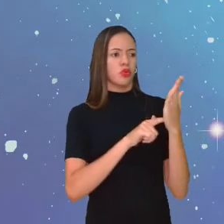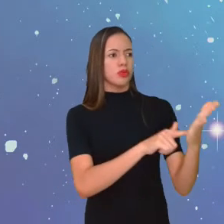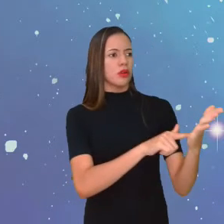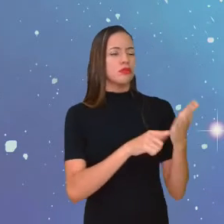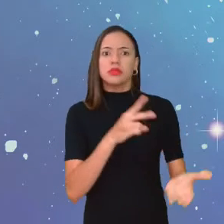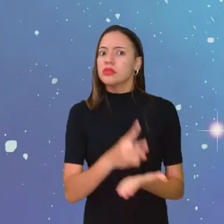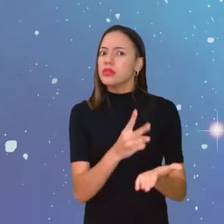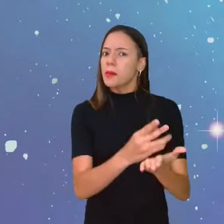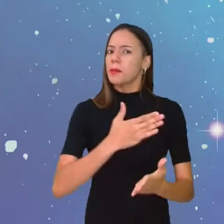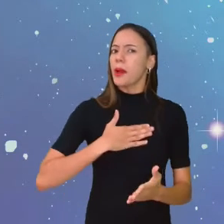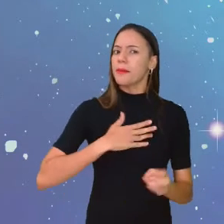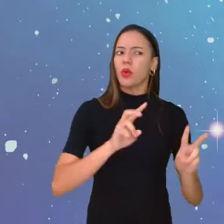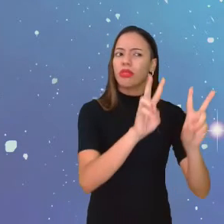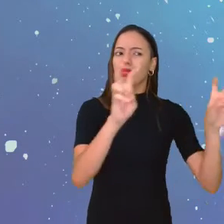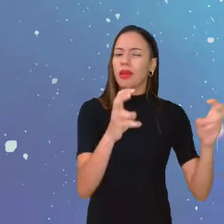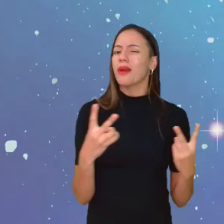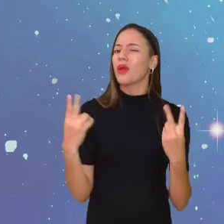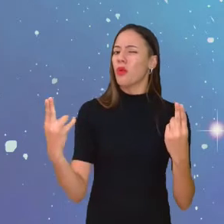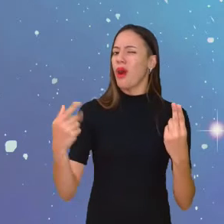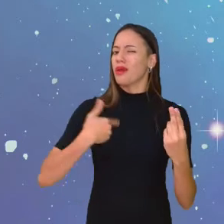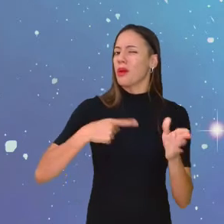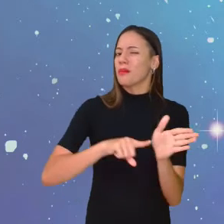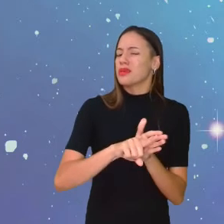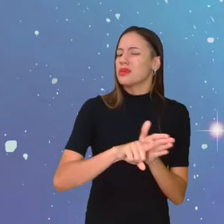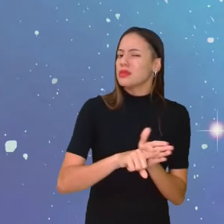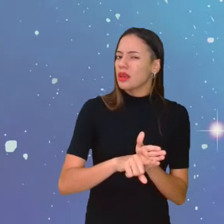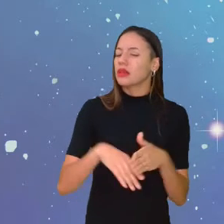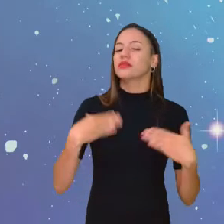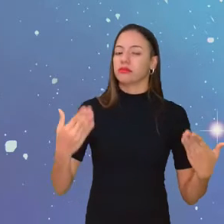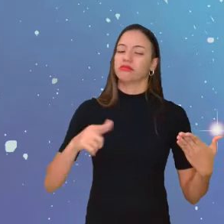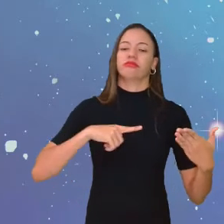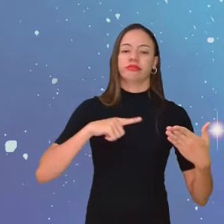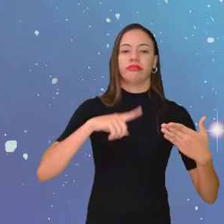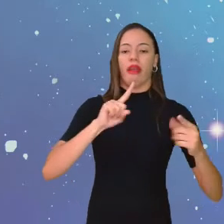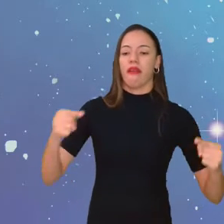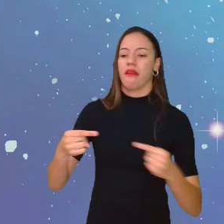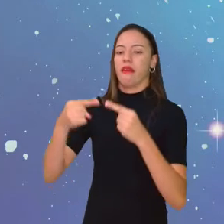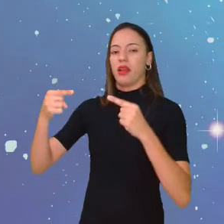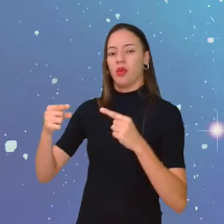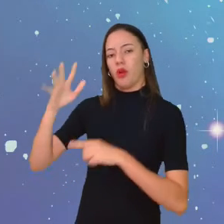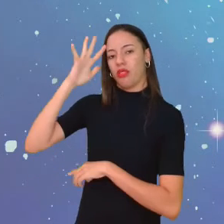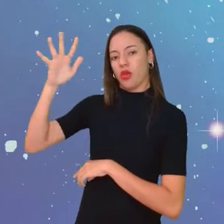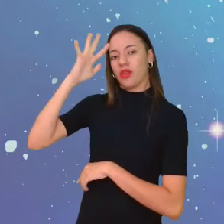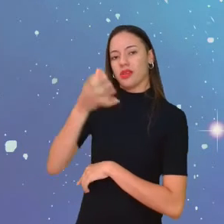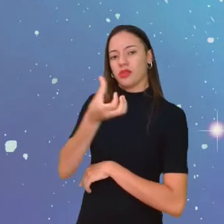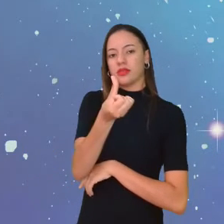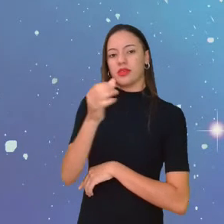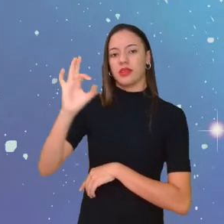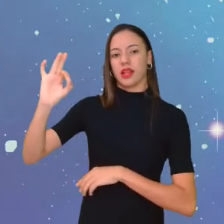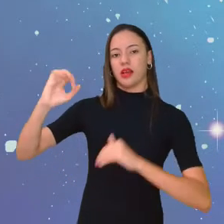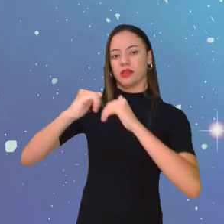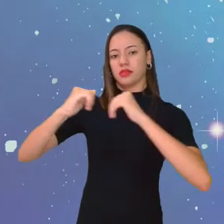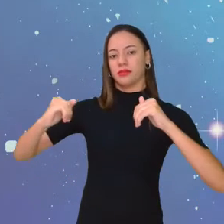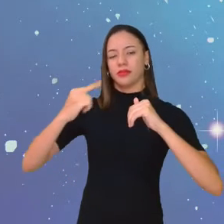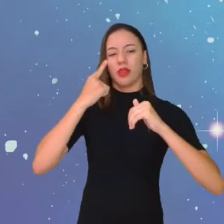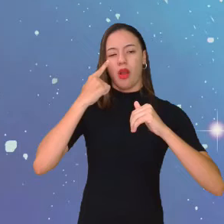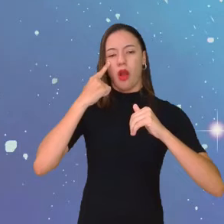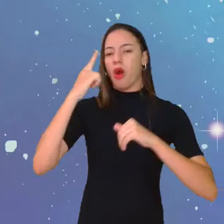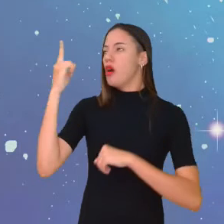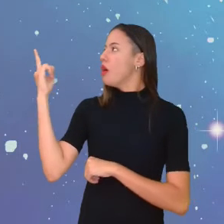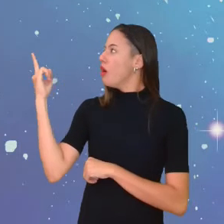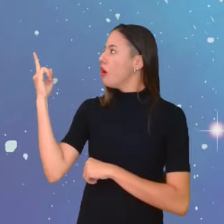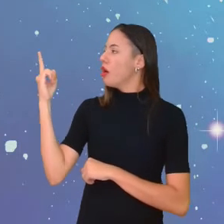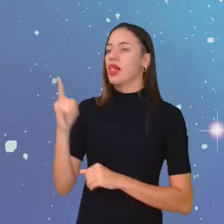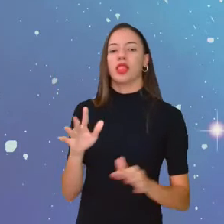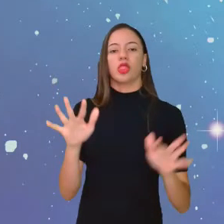né? Isso tem uma explicação um pouco dessa chamada teoria dos 6 graus de separação. Vamos olhando aí passo a passo e no final a gente vai